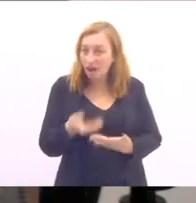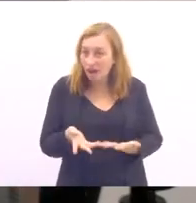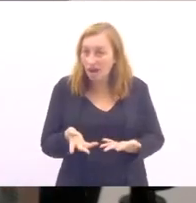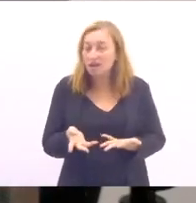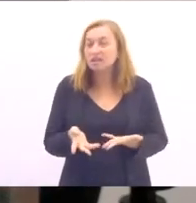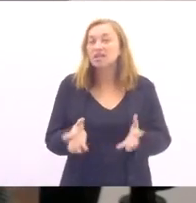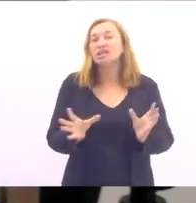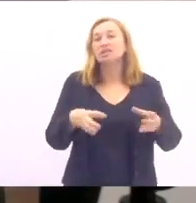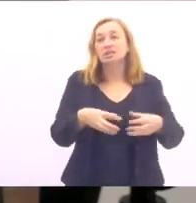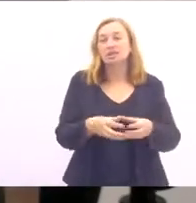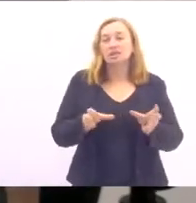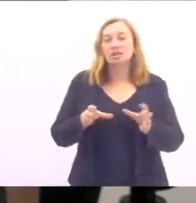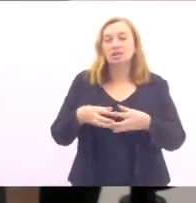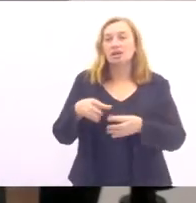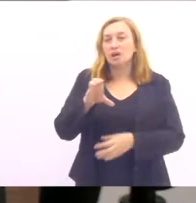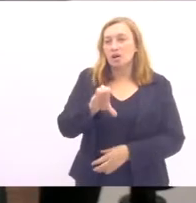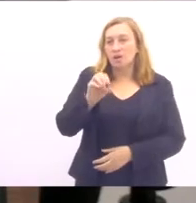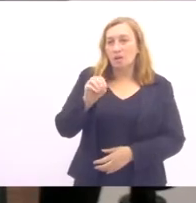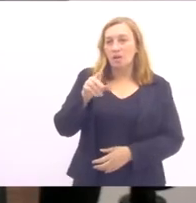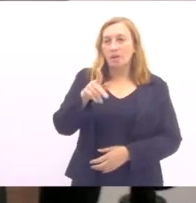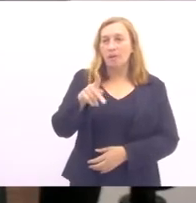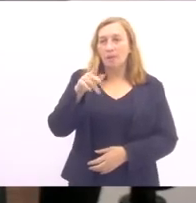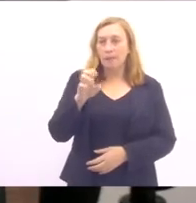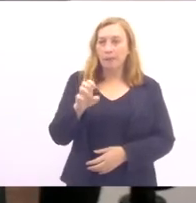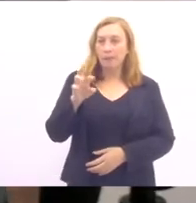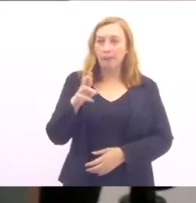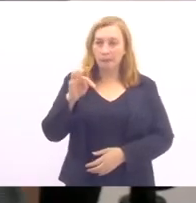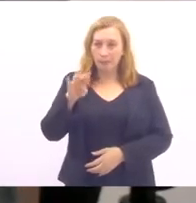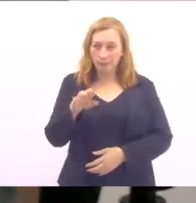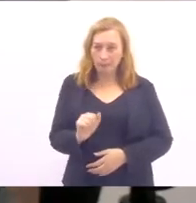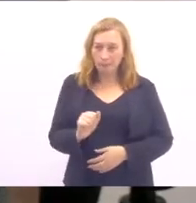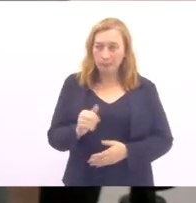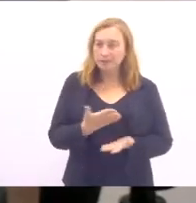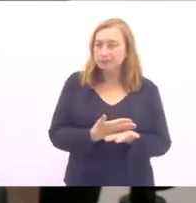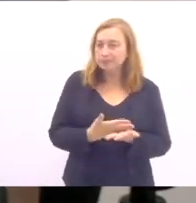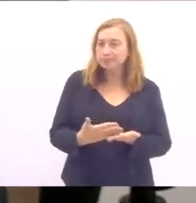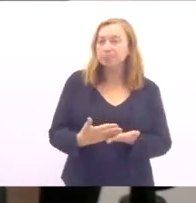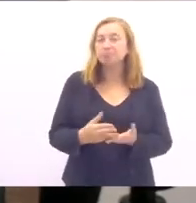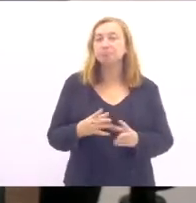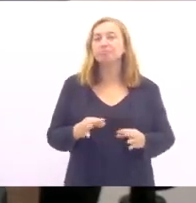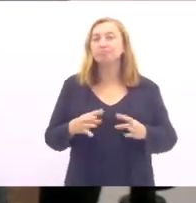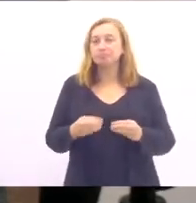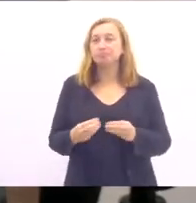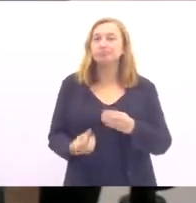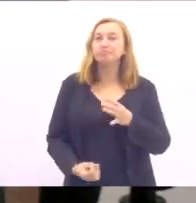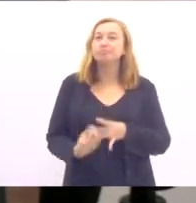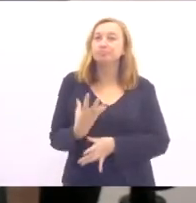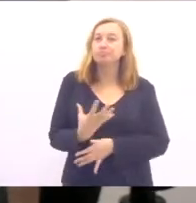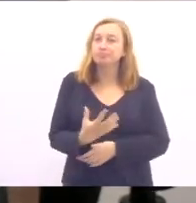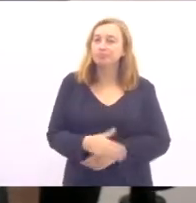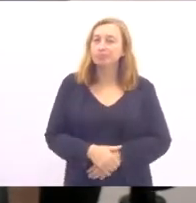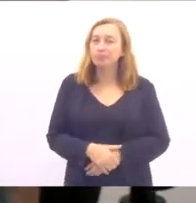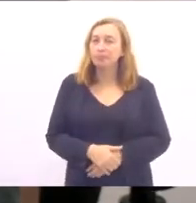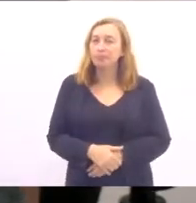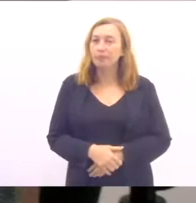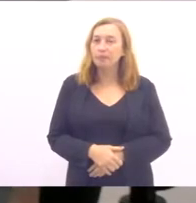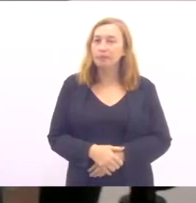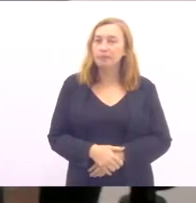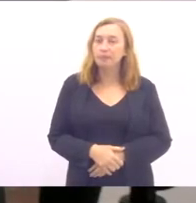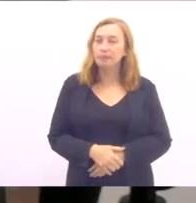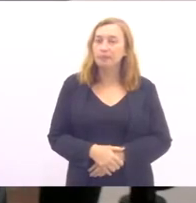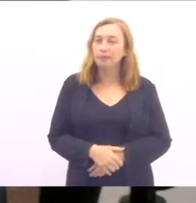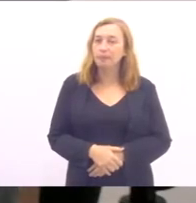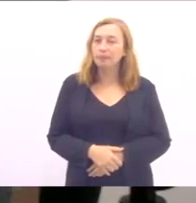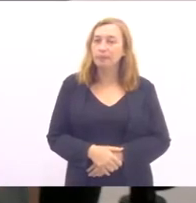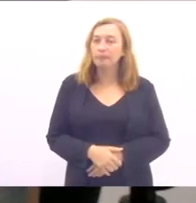das cooperativas, né? E a partir dessa abertura, criou-se, ou debateu-se,